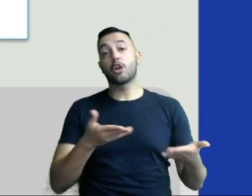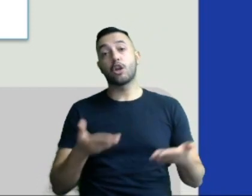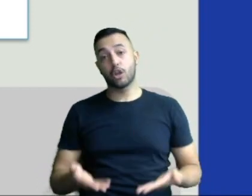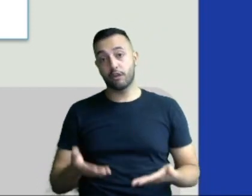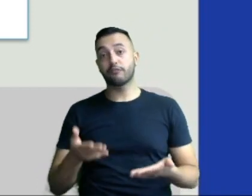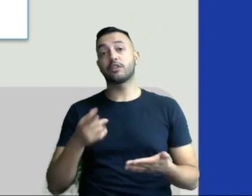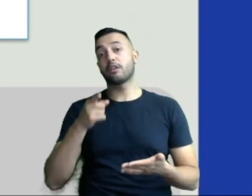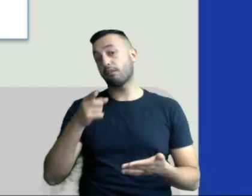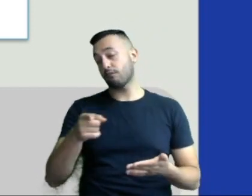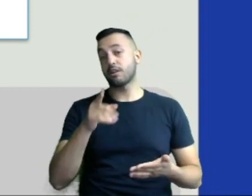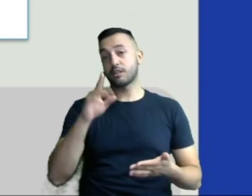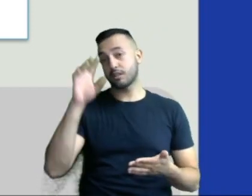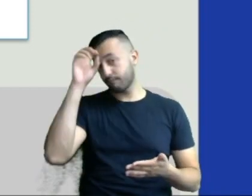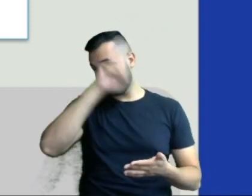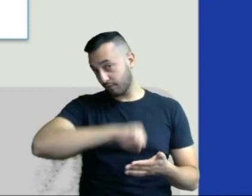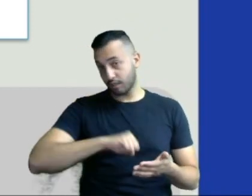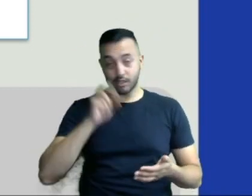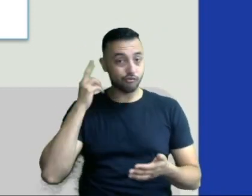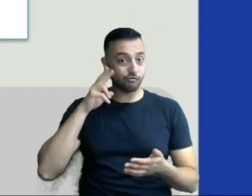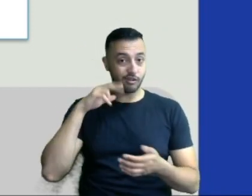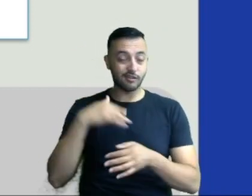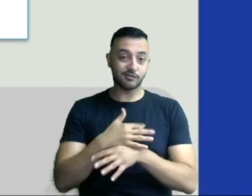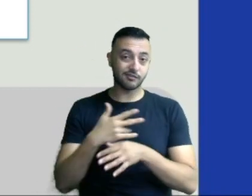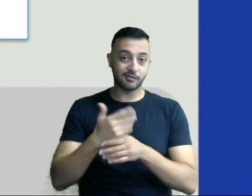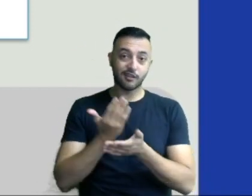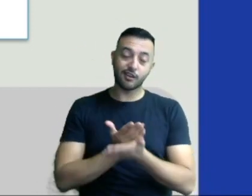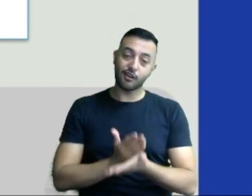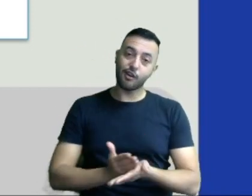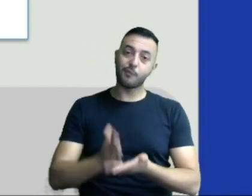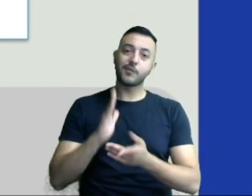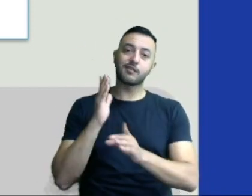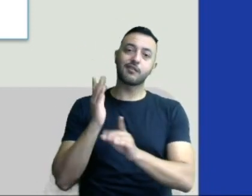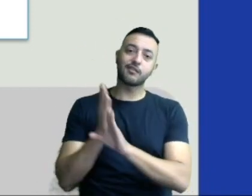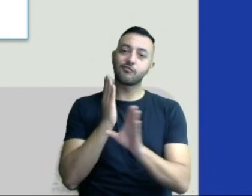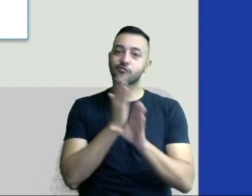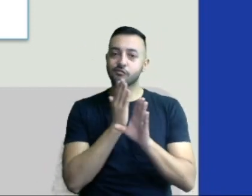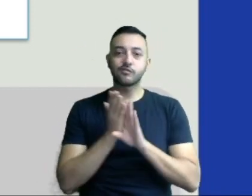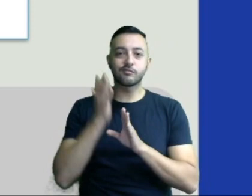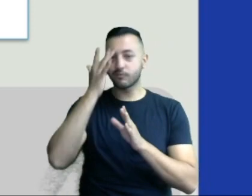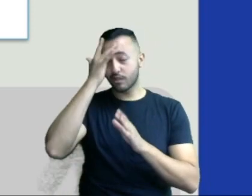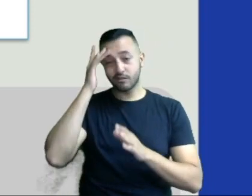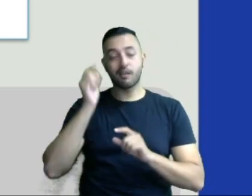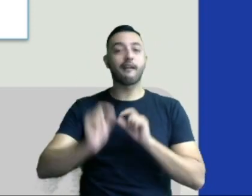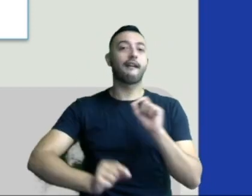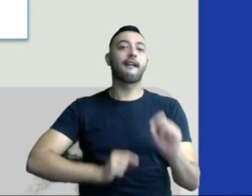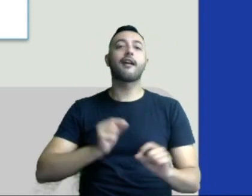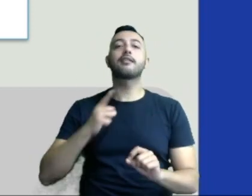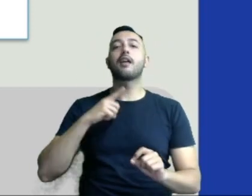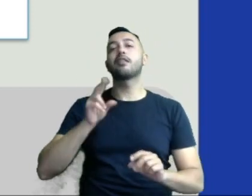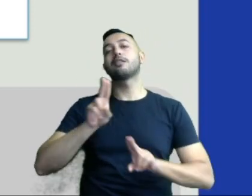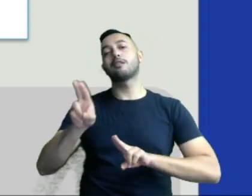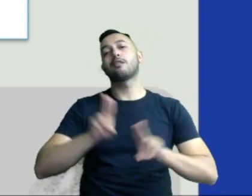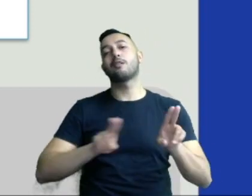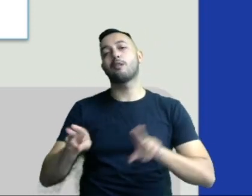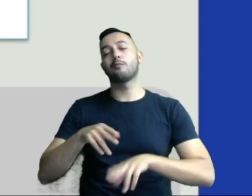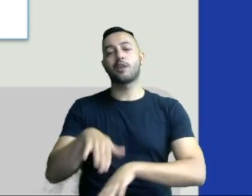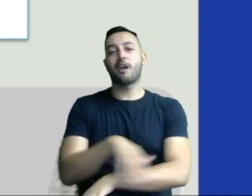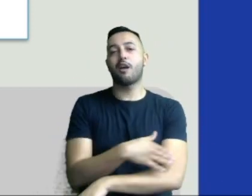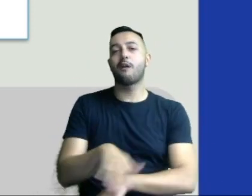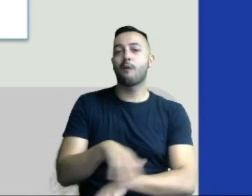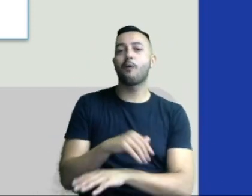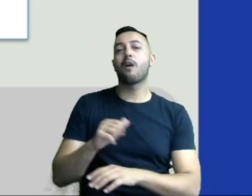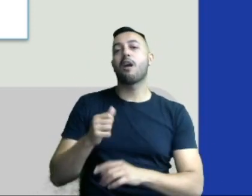a conhecer a história de sua cidade, começando a descobrir quem são as pessoas que dão nome às suas